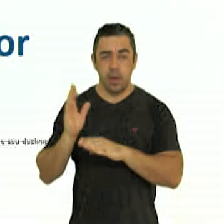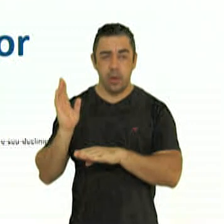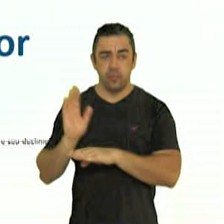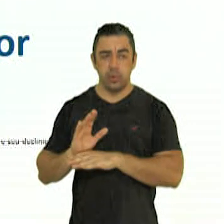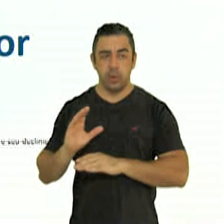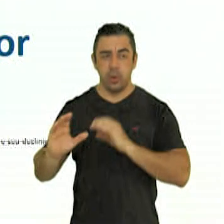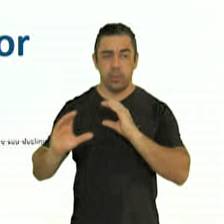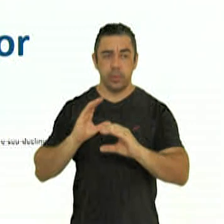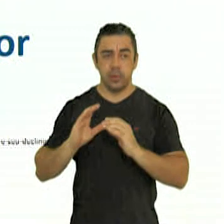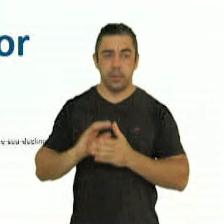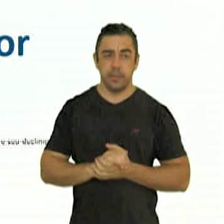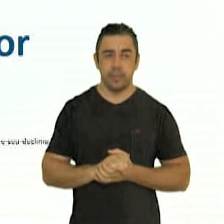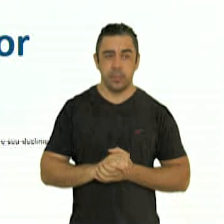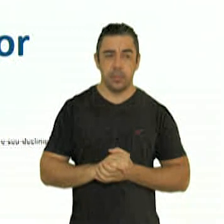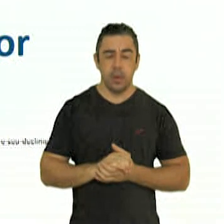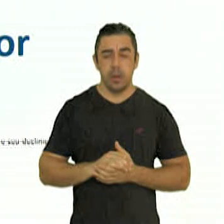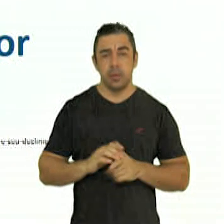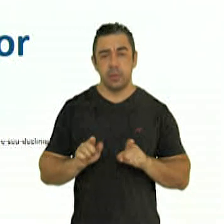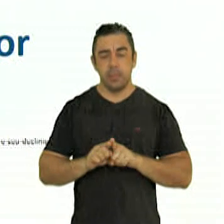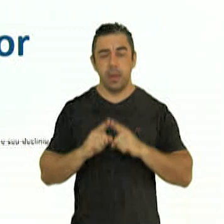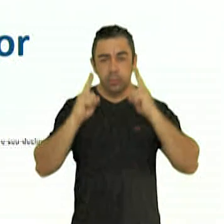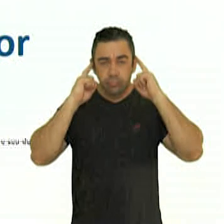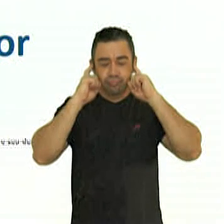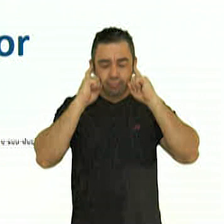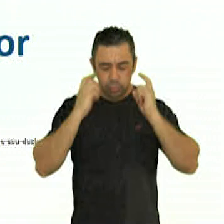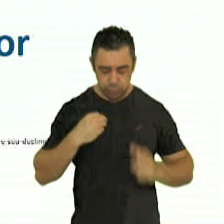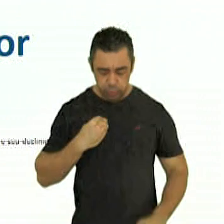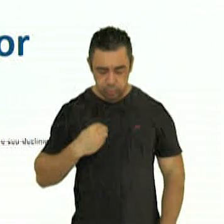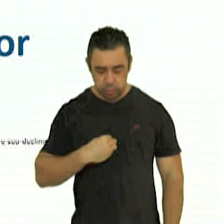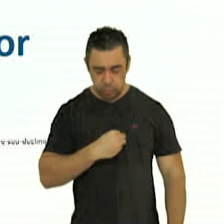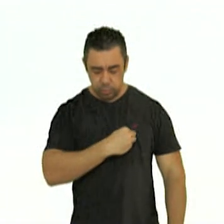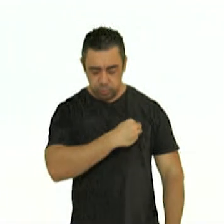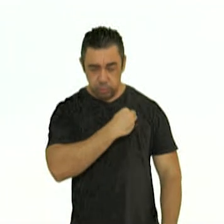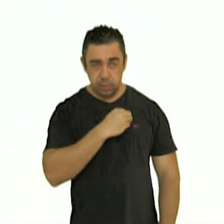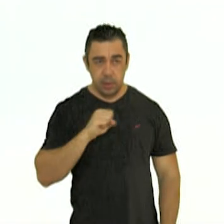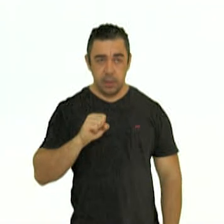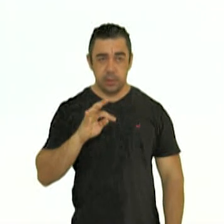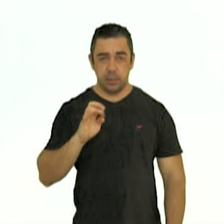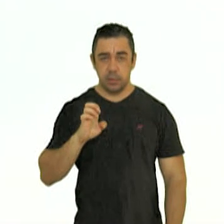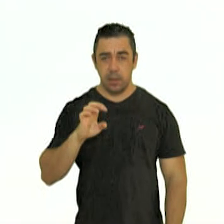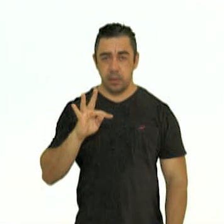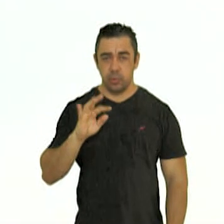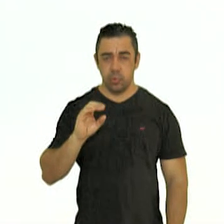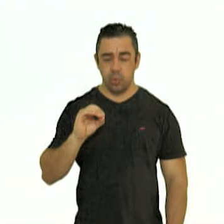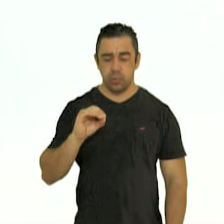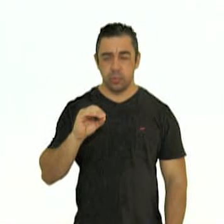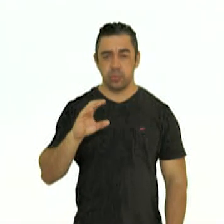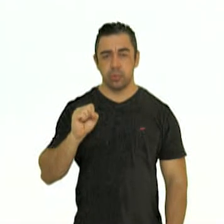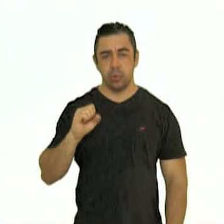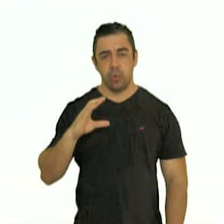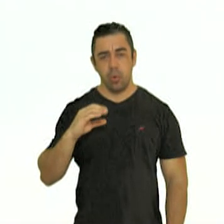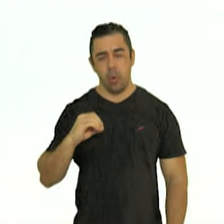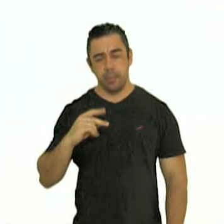o estetoscópio, né, usado na medicina. Então, na época, invenções revolucionárias.